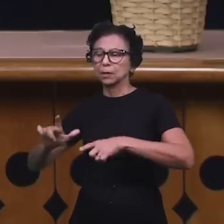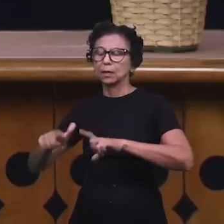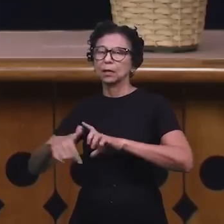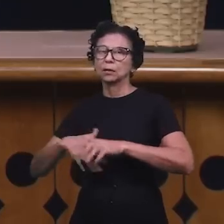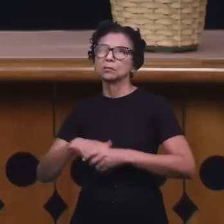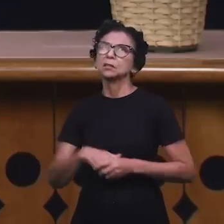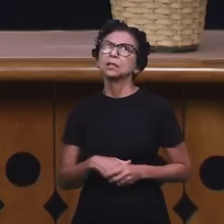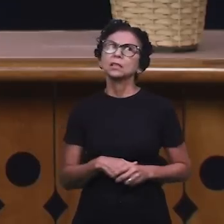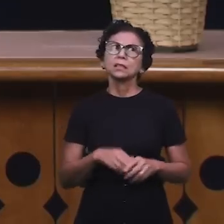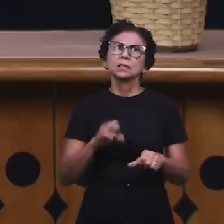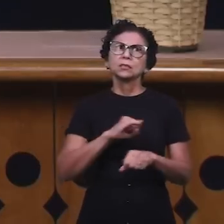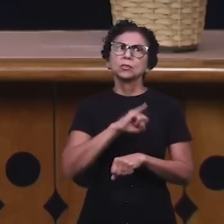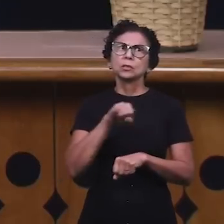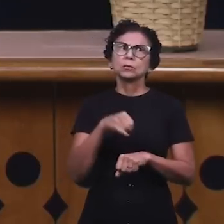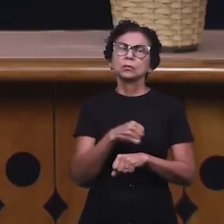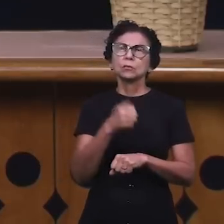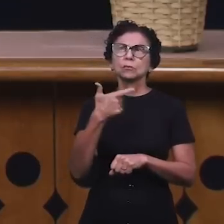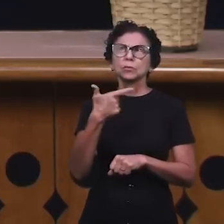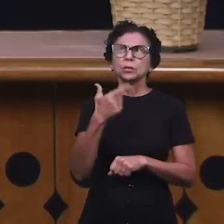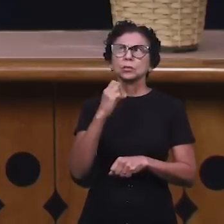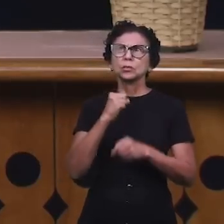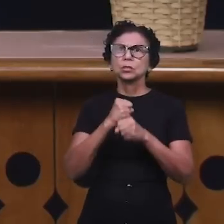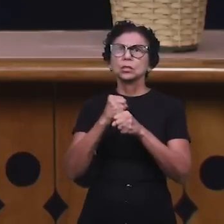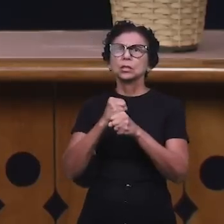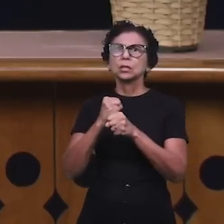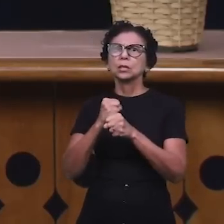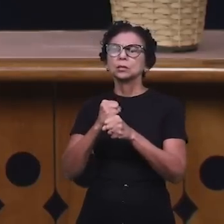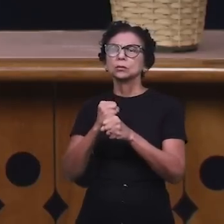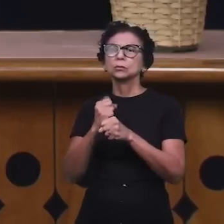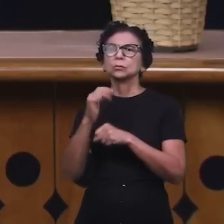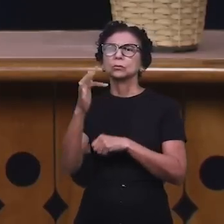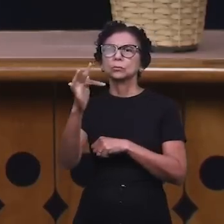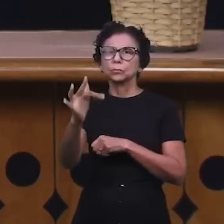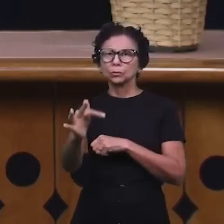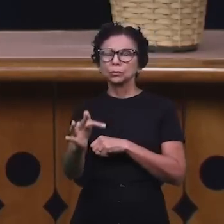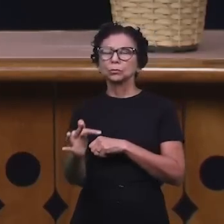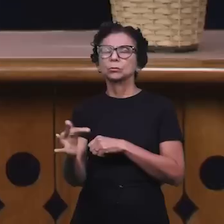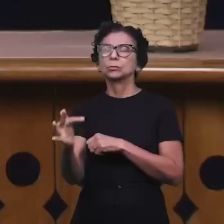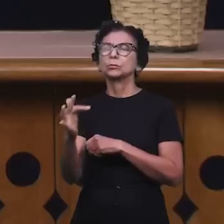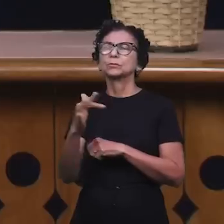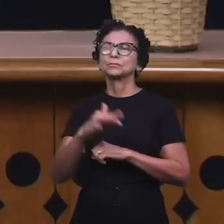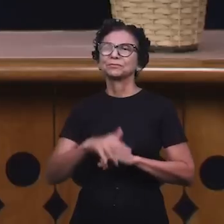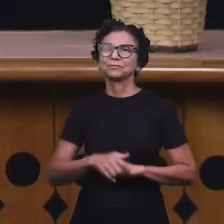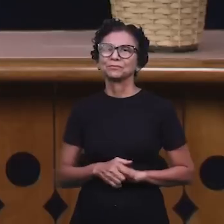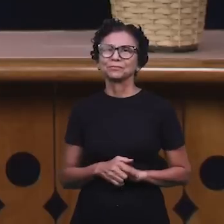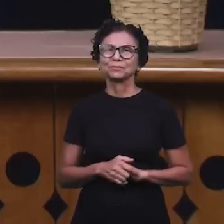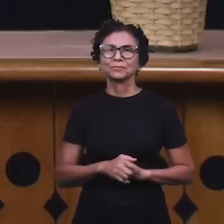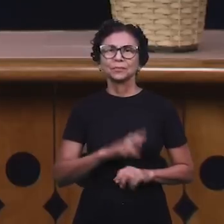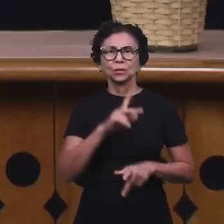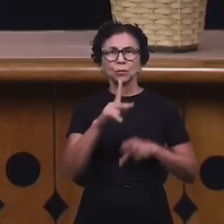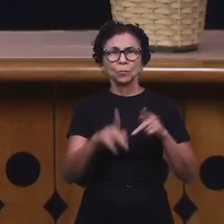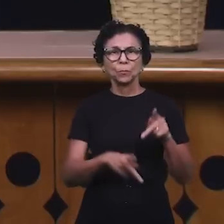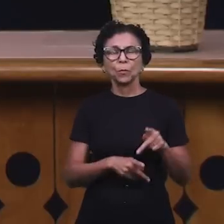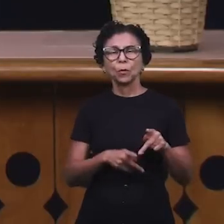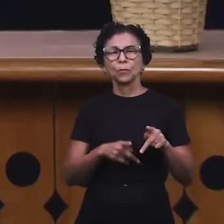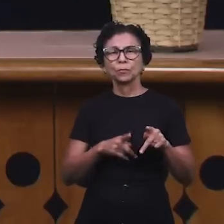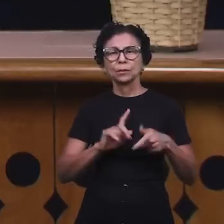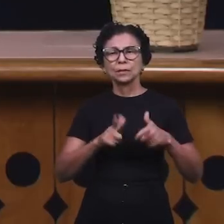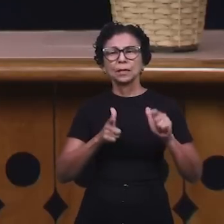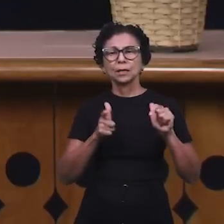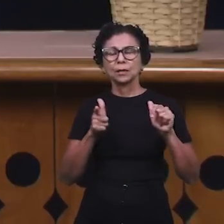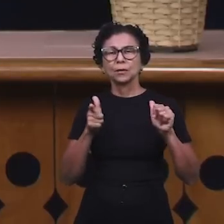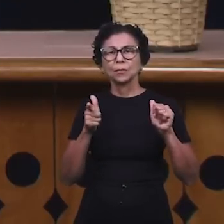anos depois, na Guerra dos 6 Dias. Eles entraram com alegria muito grande em Jerusalém por conhecer toda a